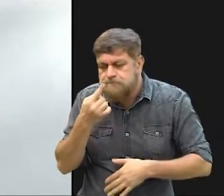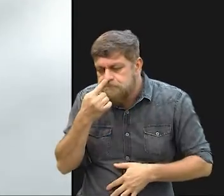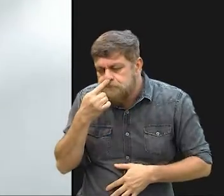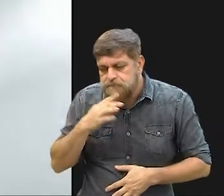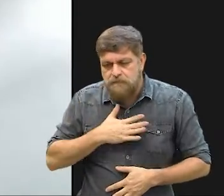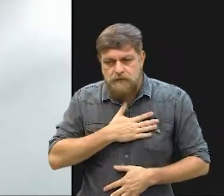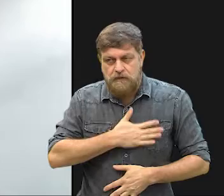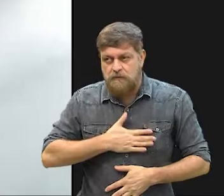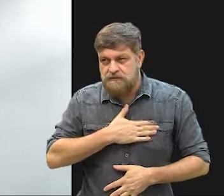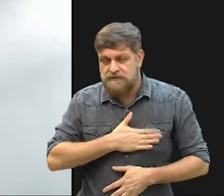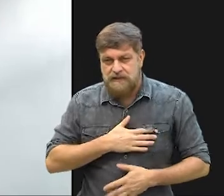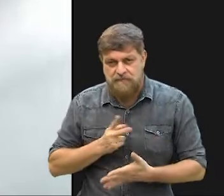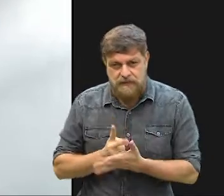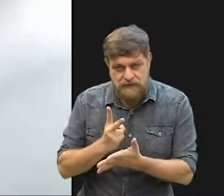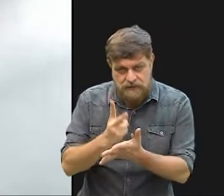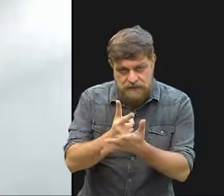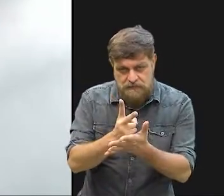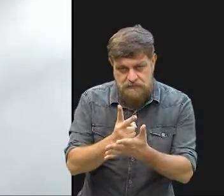fui muito